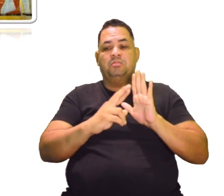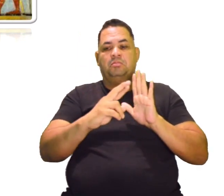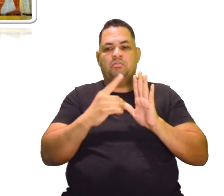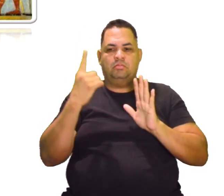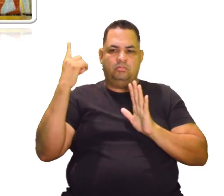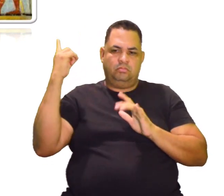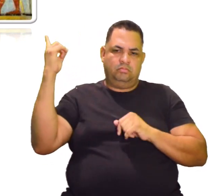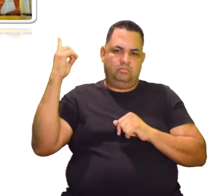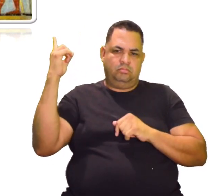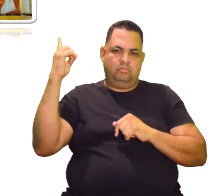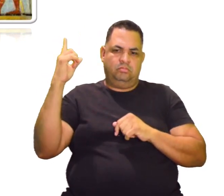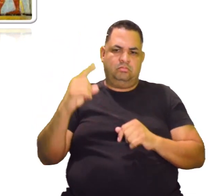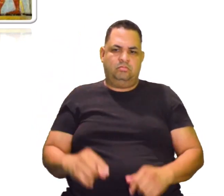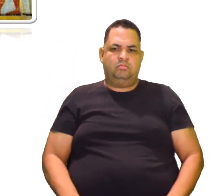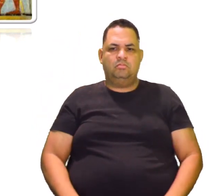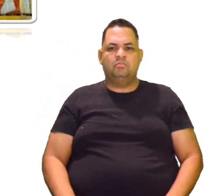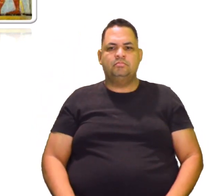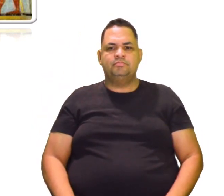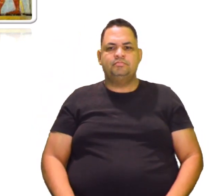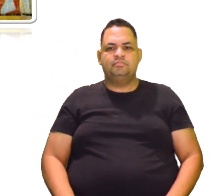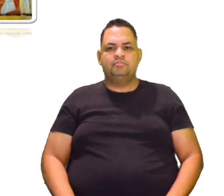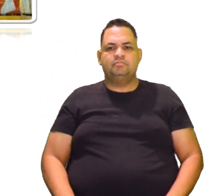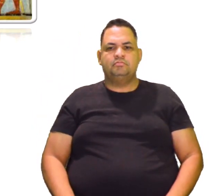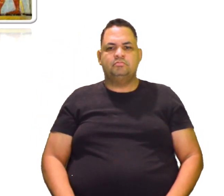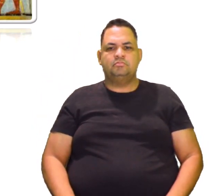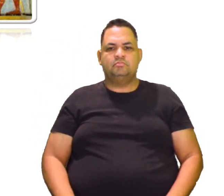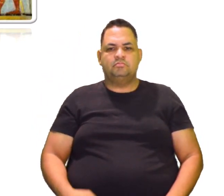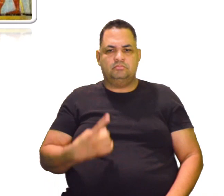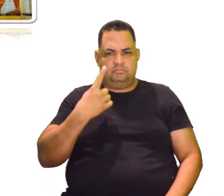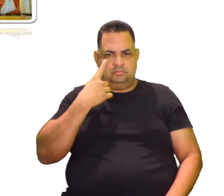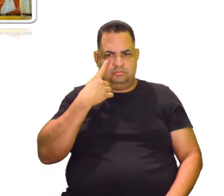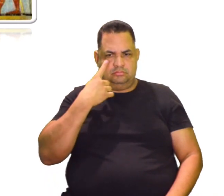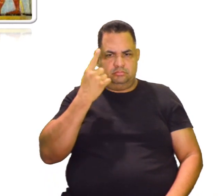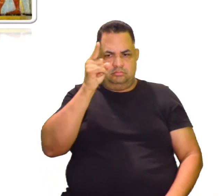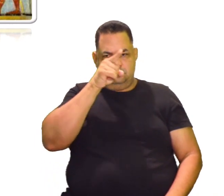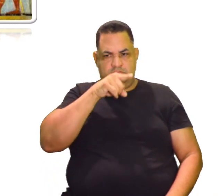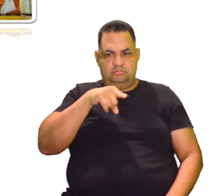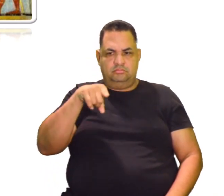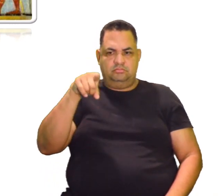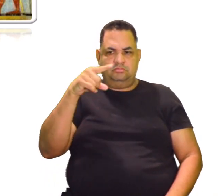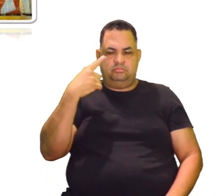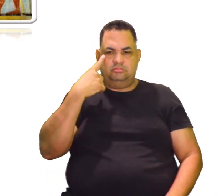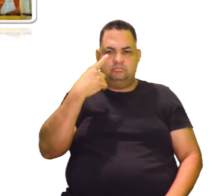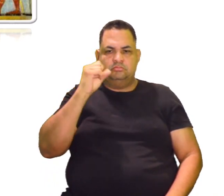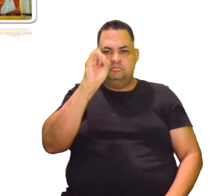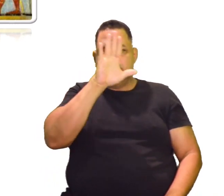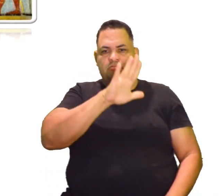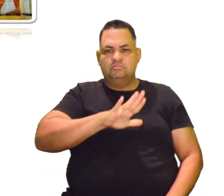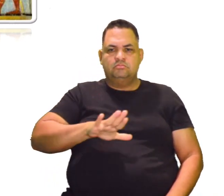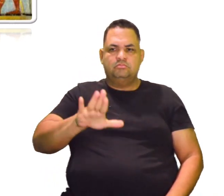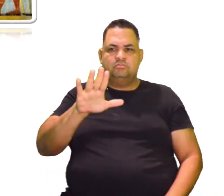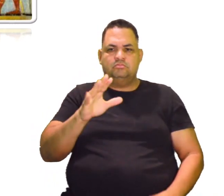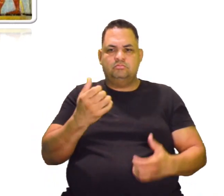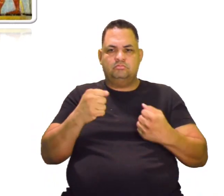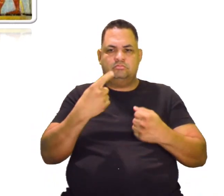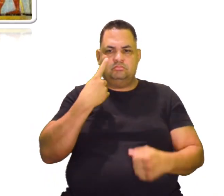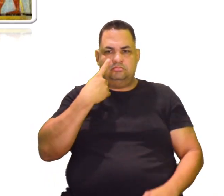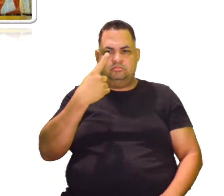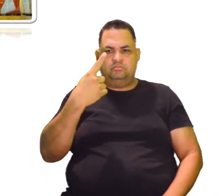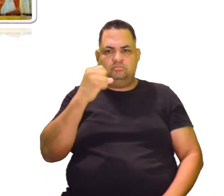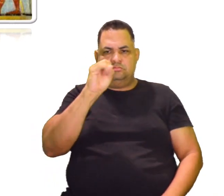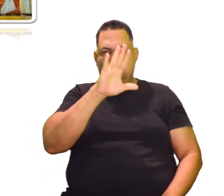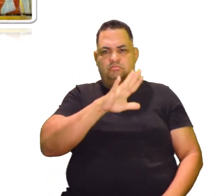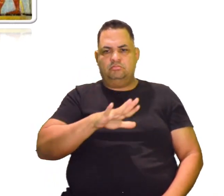vou conseguir pegar. Deixa eu pegar a canetinha aqui para mostrar para vocês. Muito bem. Vocês podem ver aqui, ó, na figura.